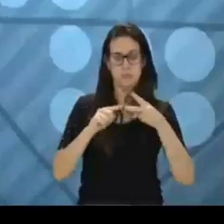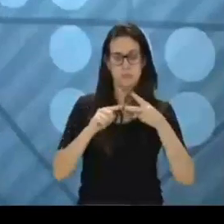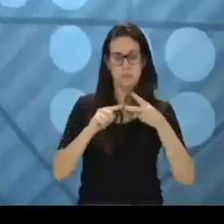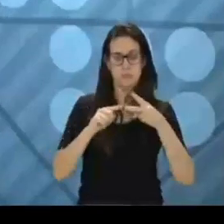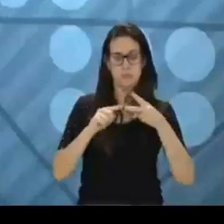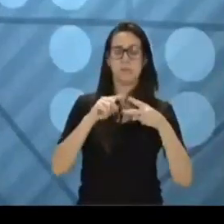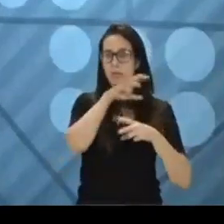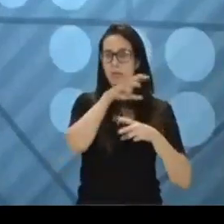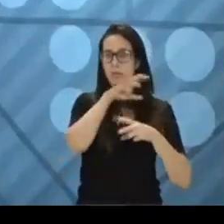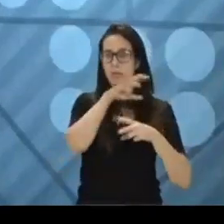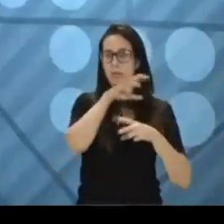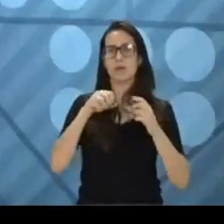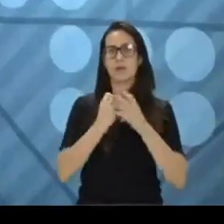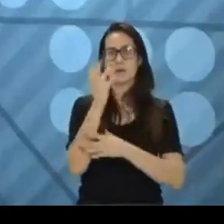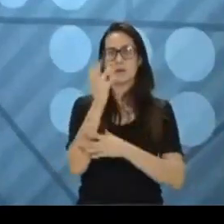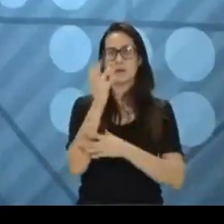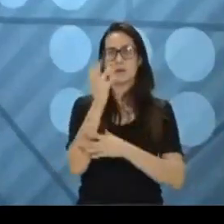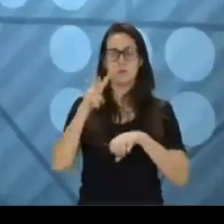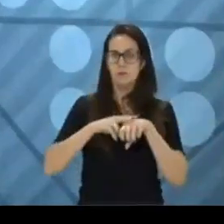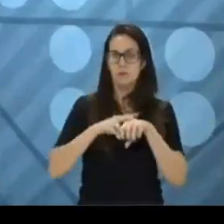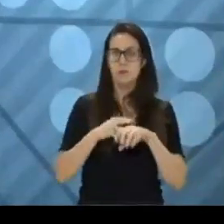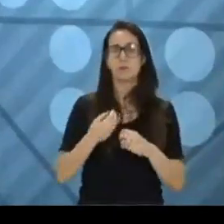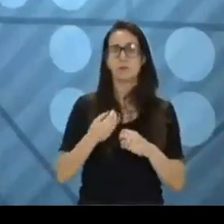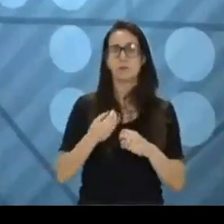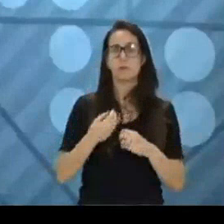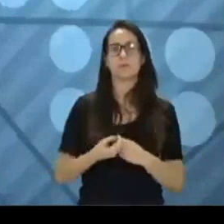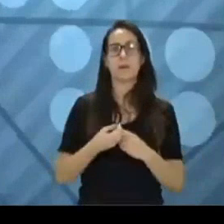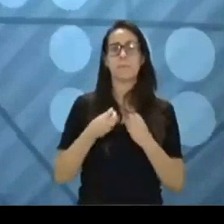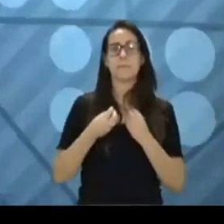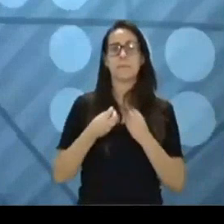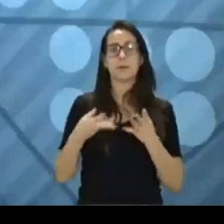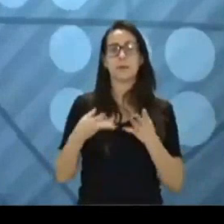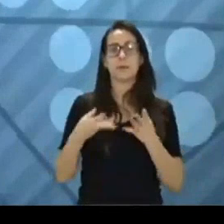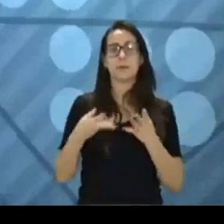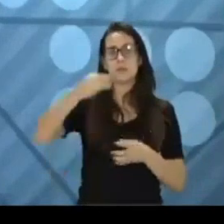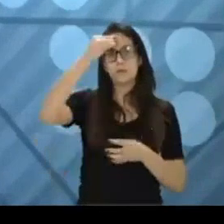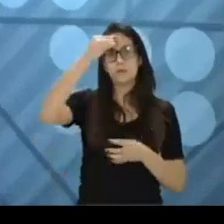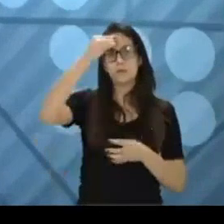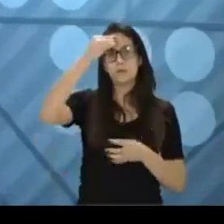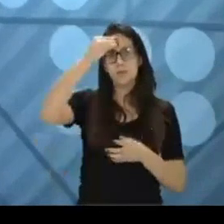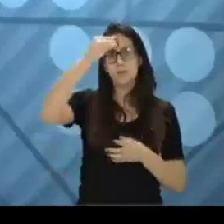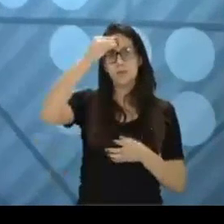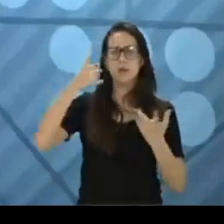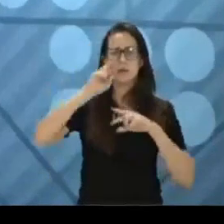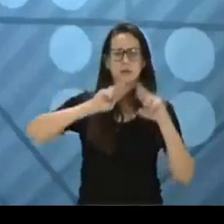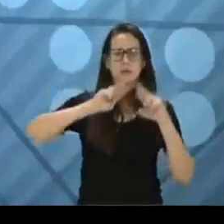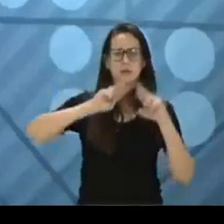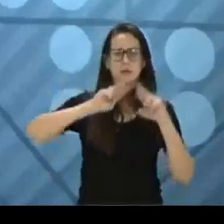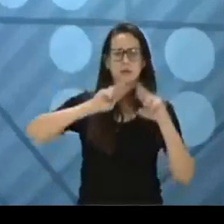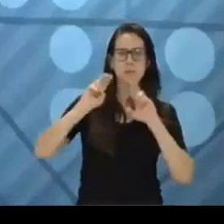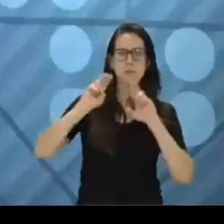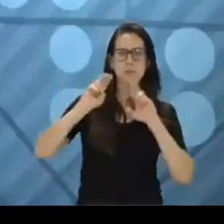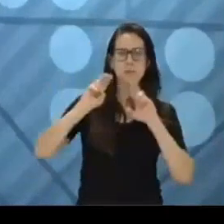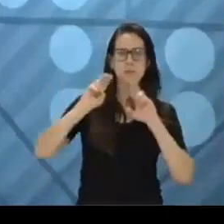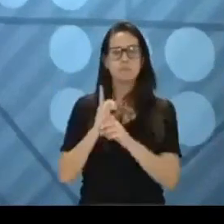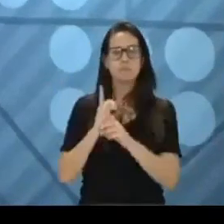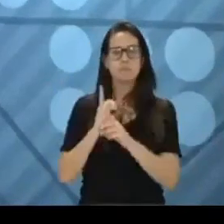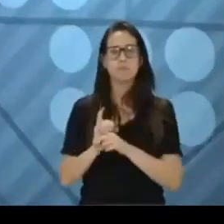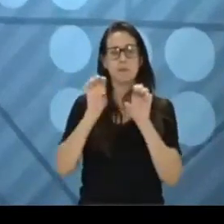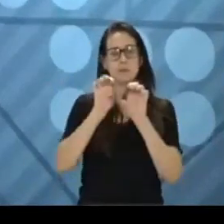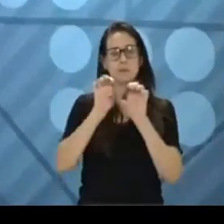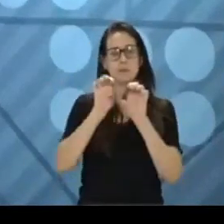células procariontes vegetais, tentando fixar, né, na verdade, visualizando, definindo as